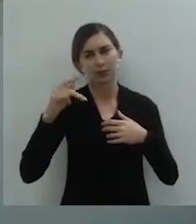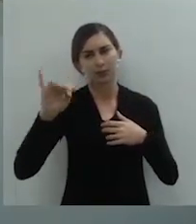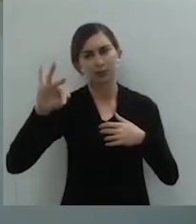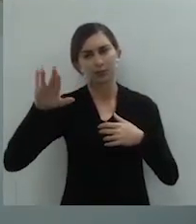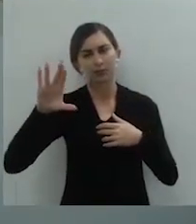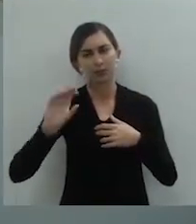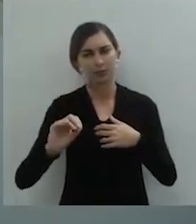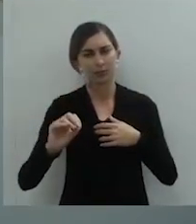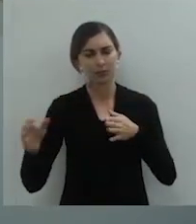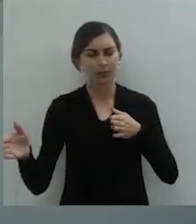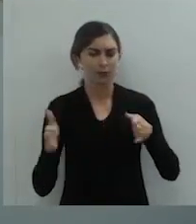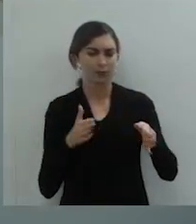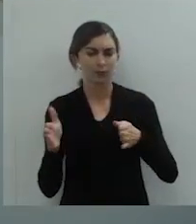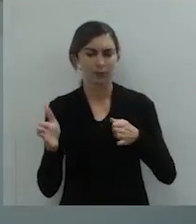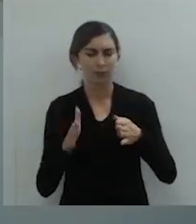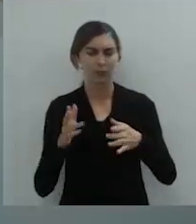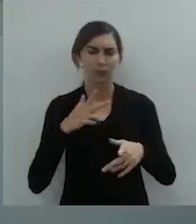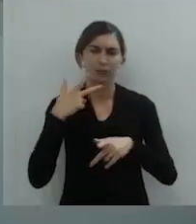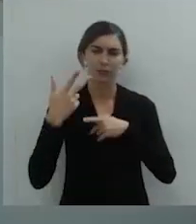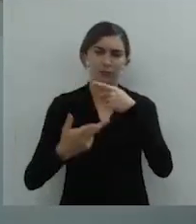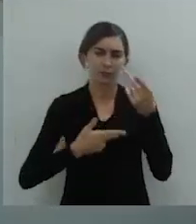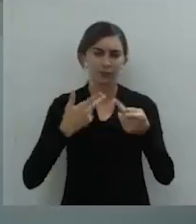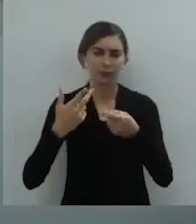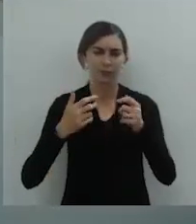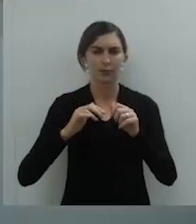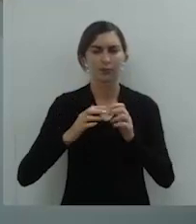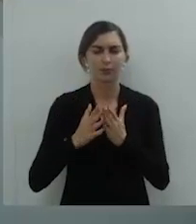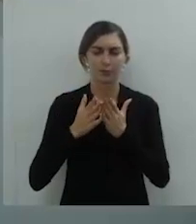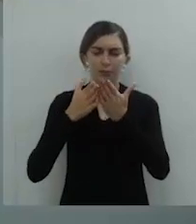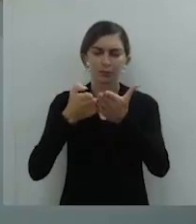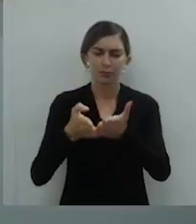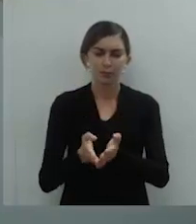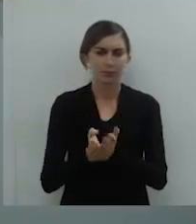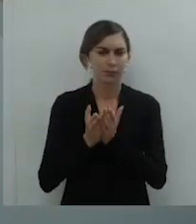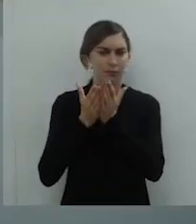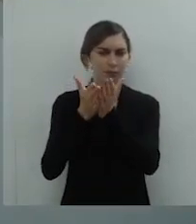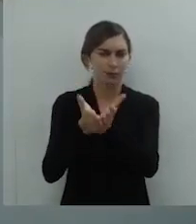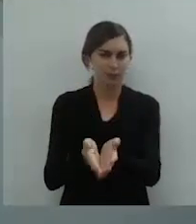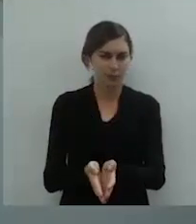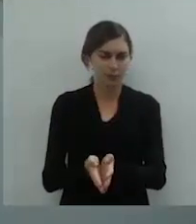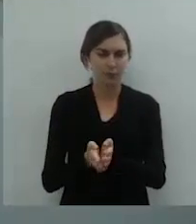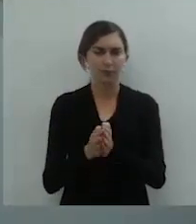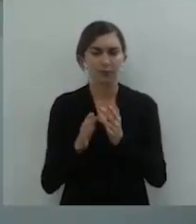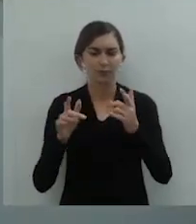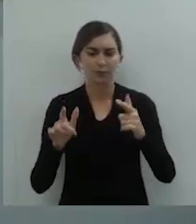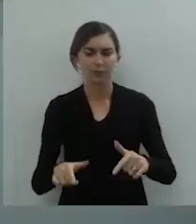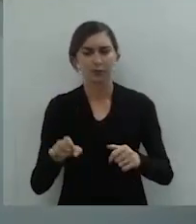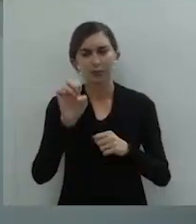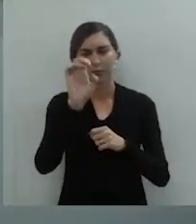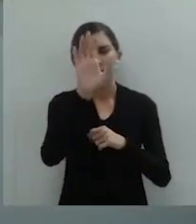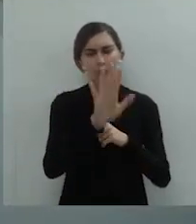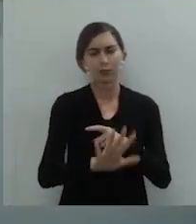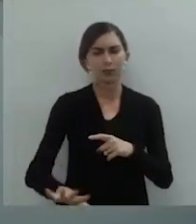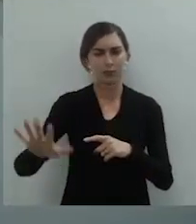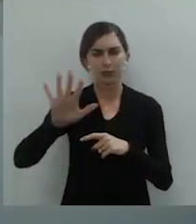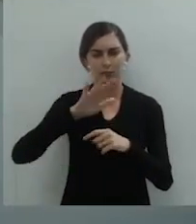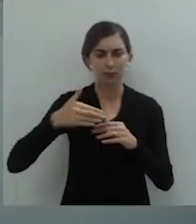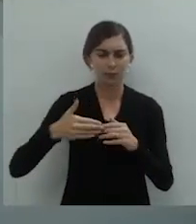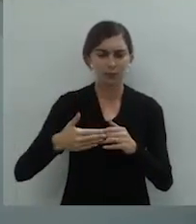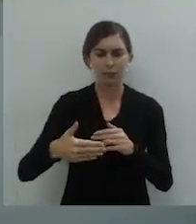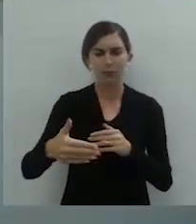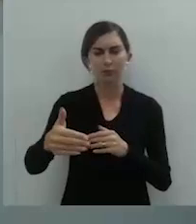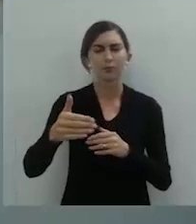nesse período nós vamos falar das grandes navegações, onde a Europa passa